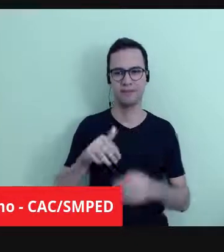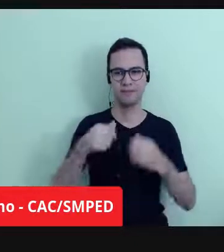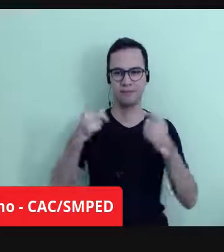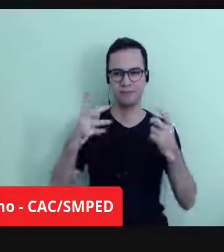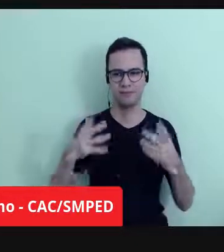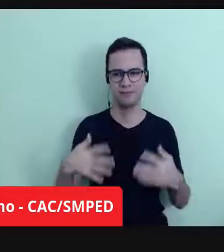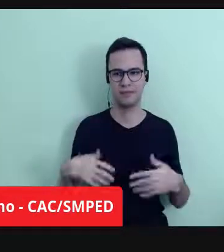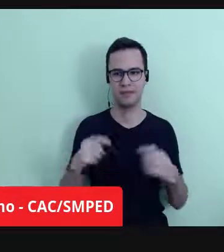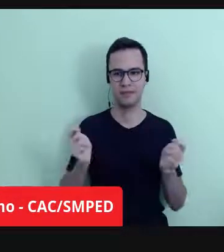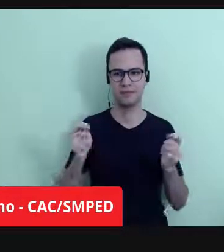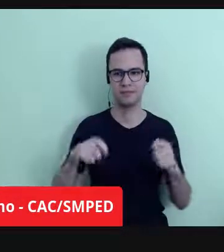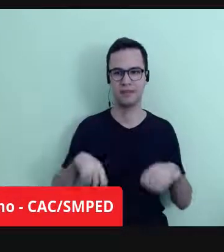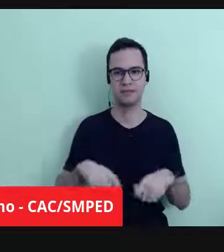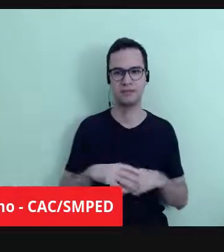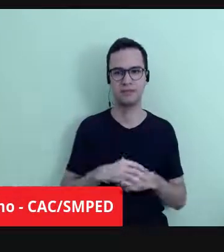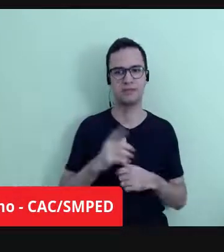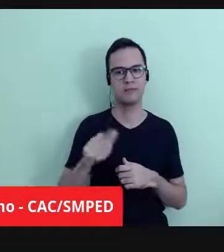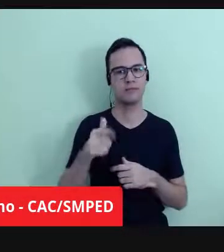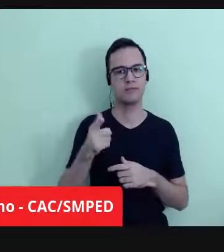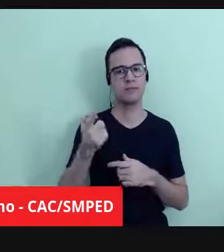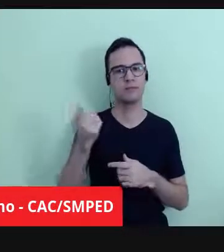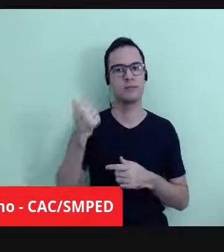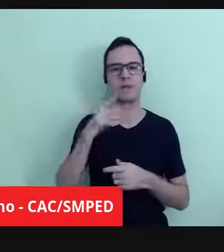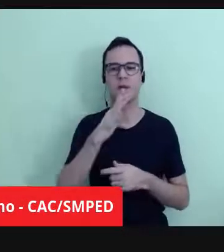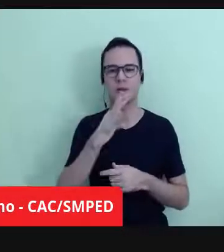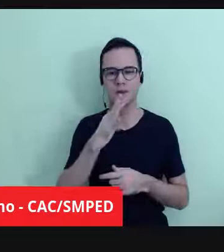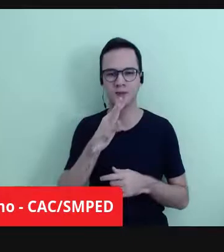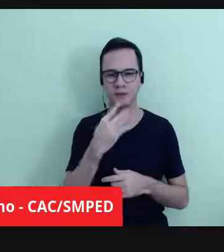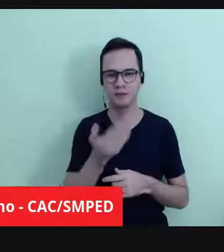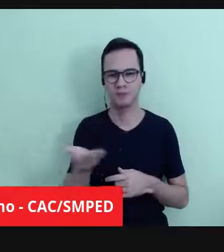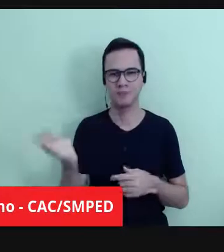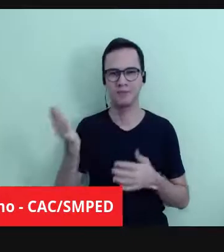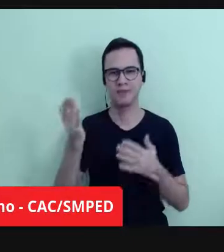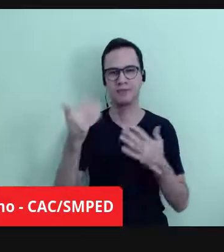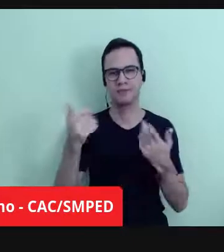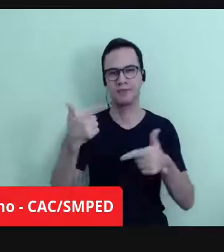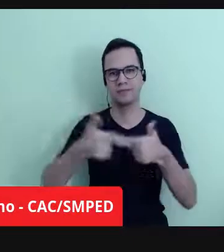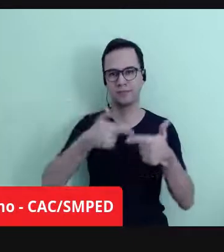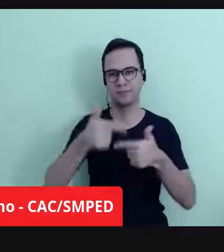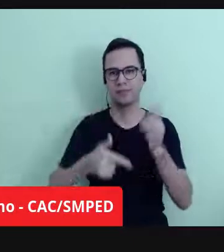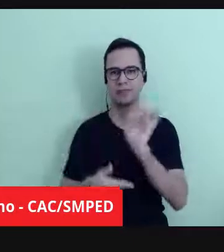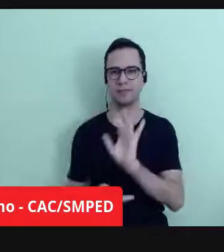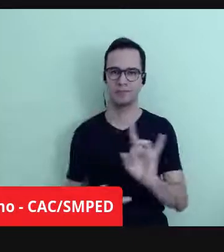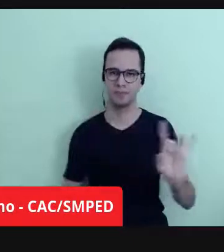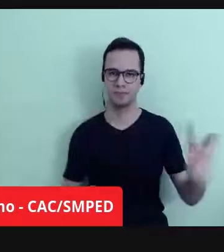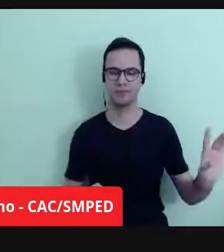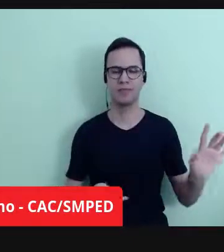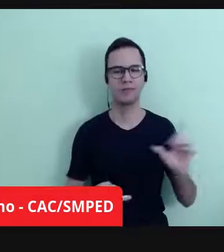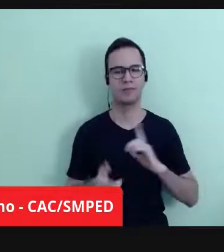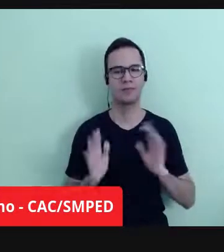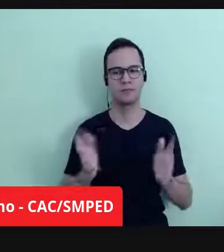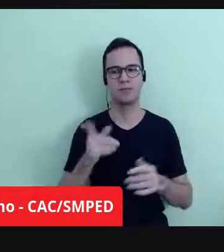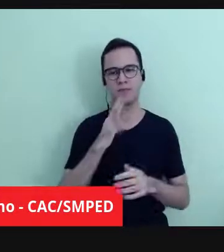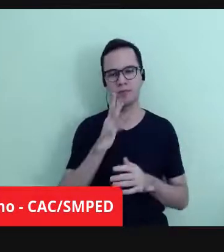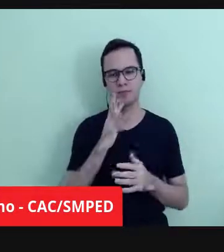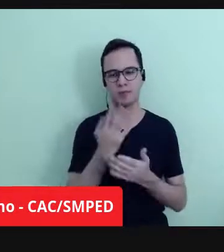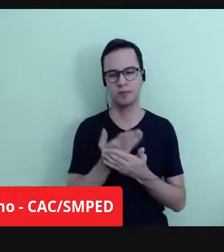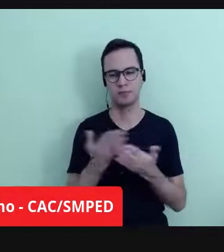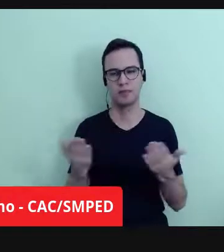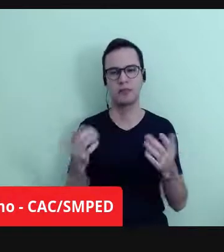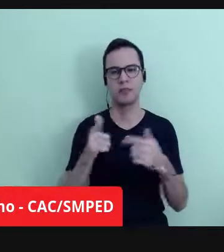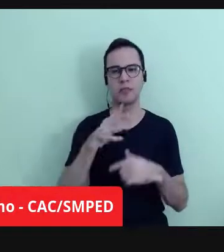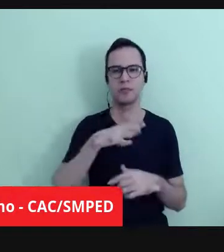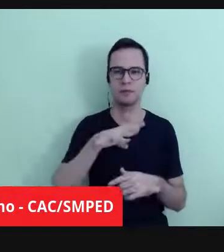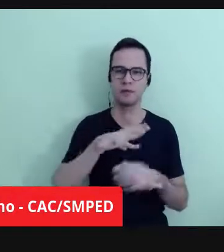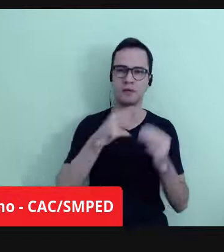né, essa conversa, esse bate-papo, e conhecer melhor esses trabalhos também aí do que eu já tinha ouvido falar, principalmente do Museu da Língua Portuguesa,